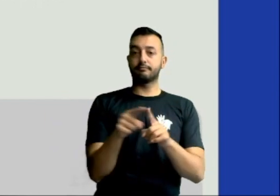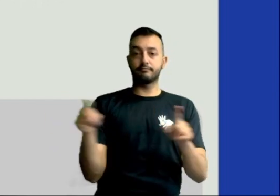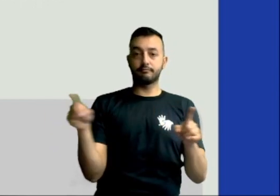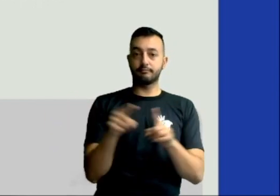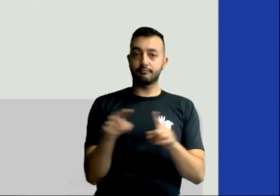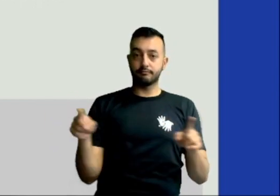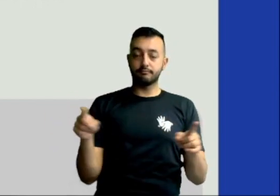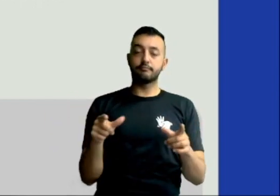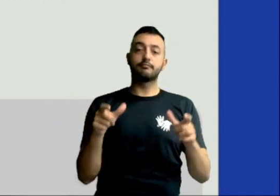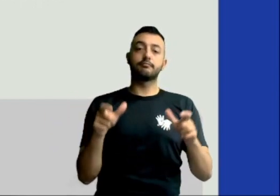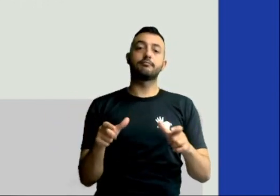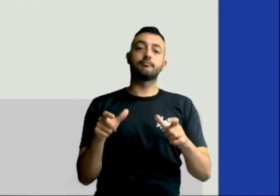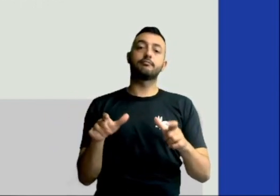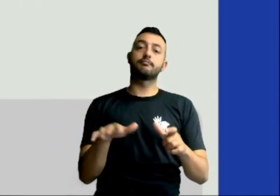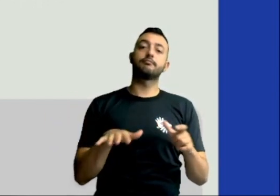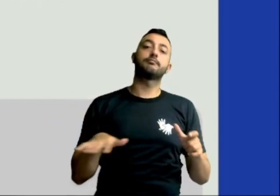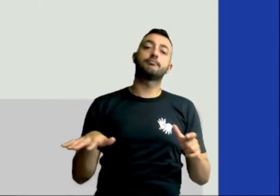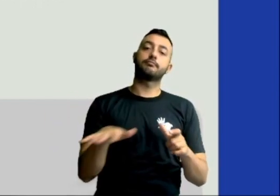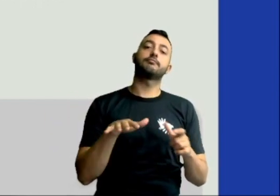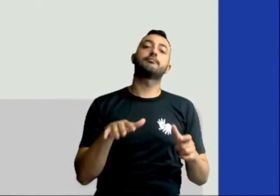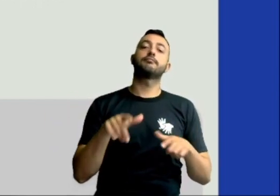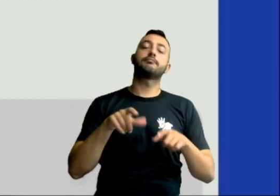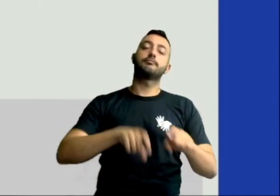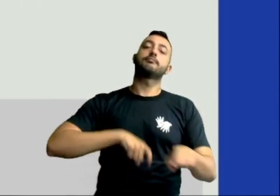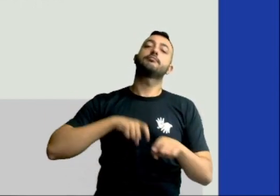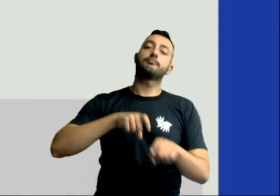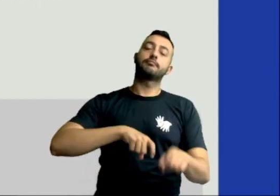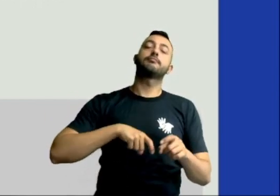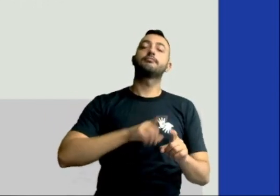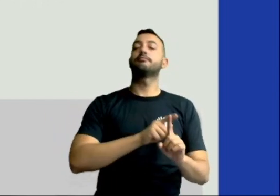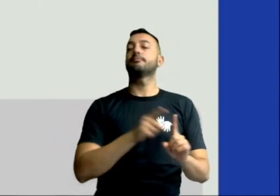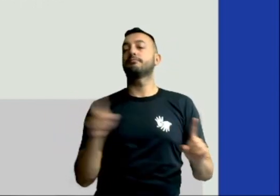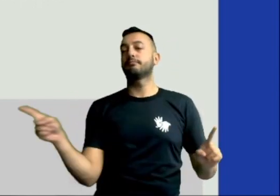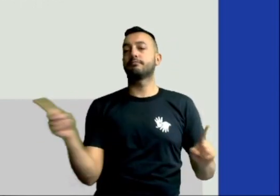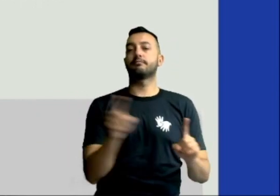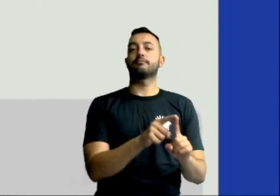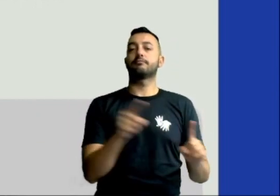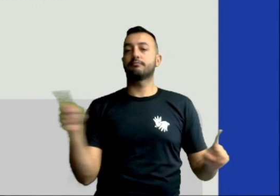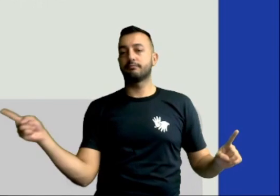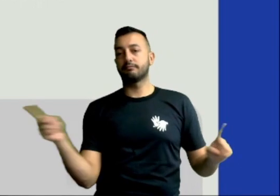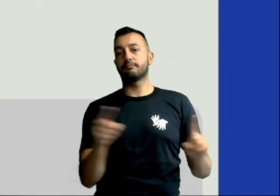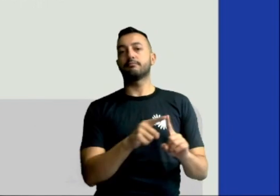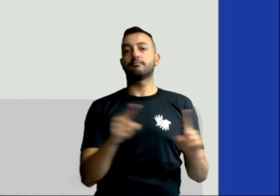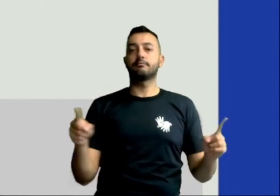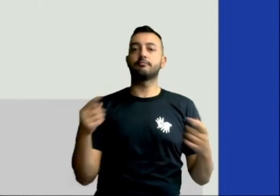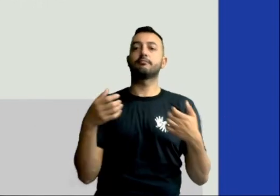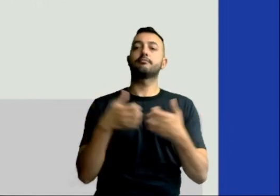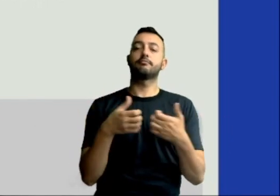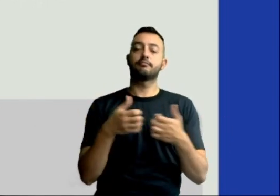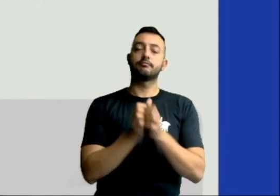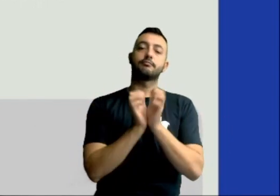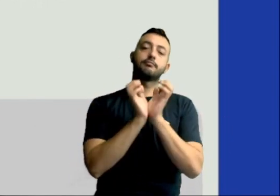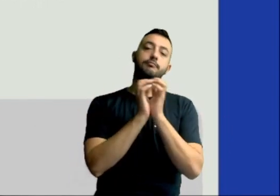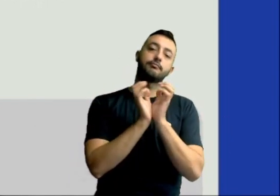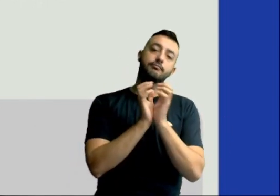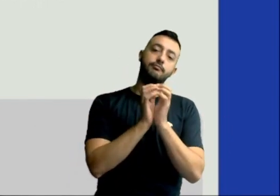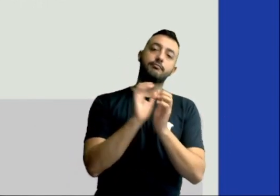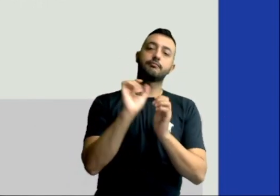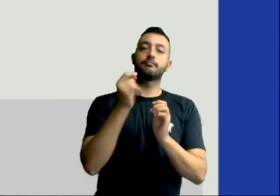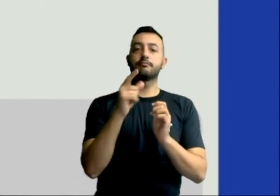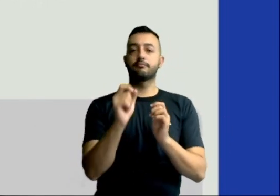de uma região em que os lavradores eles passavam né Por ela tá ali próximo a Recife